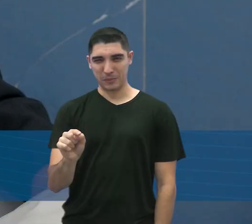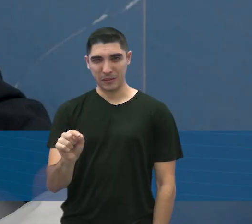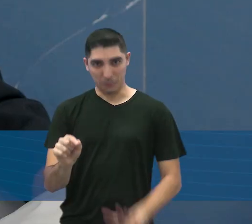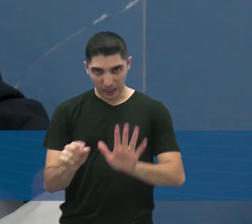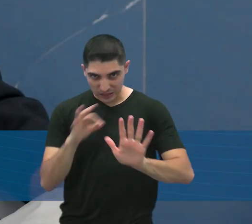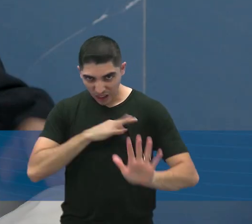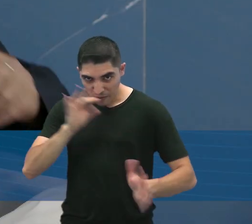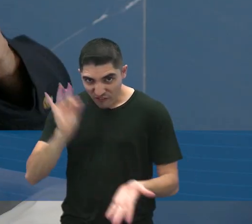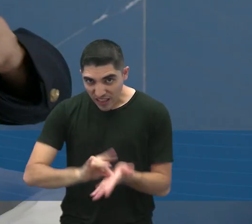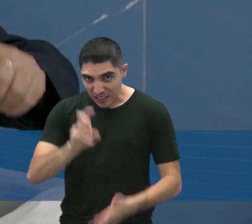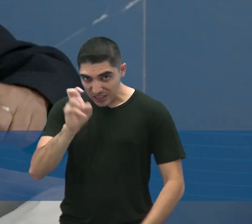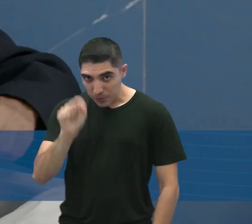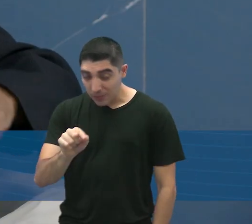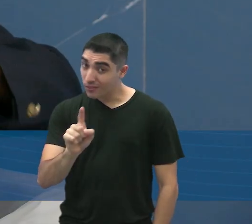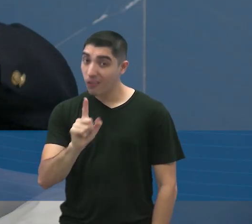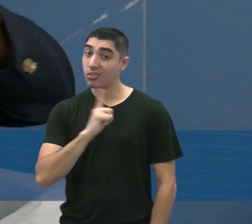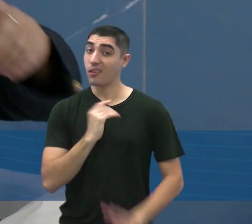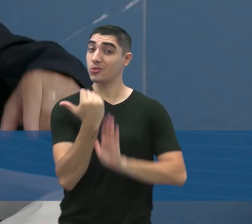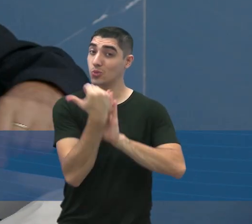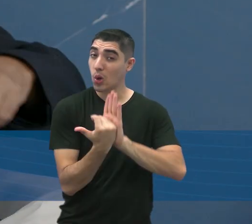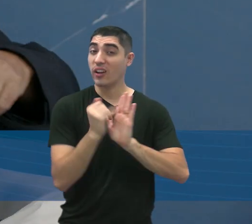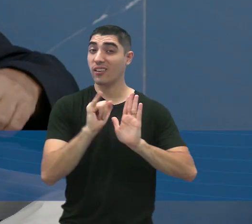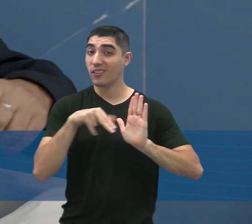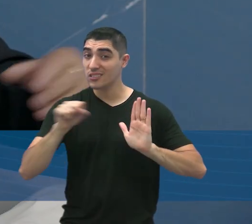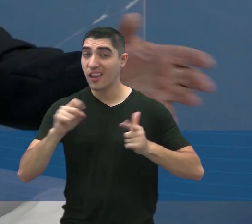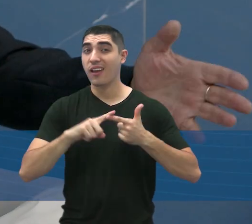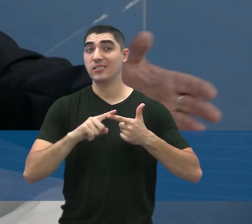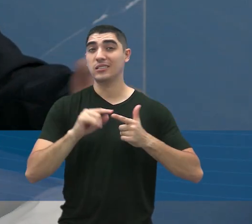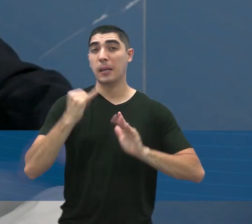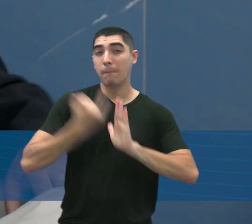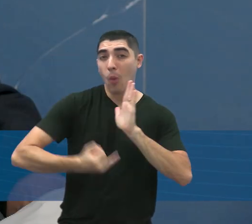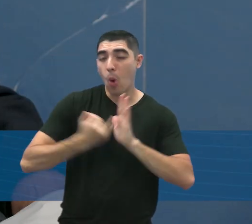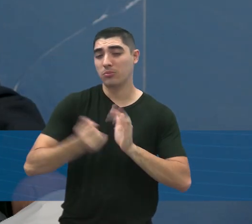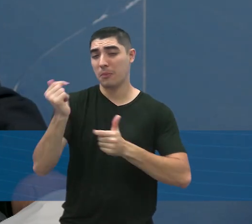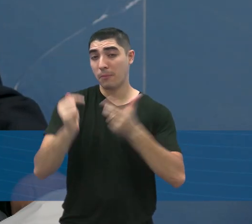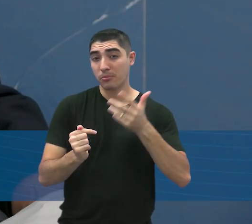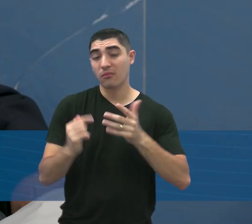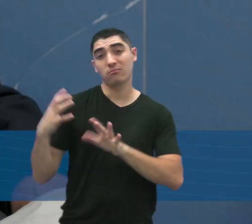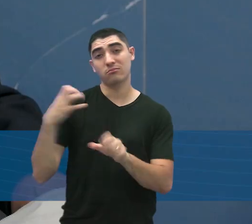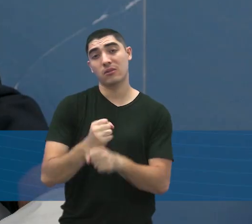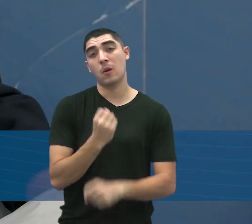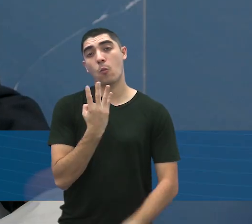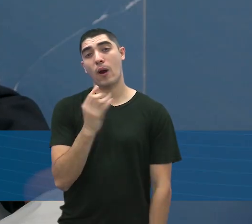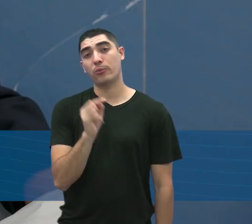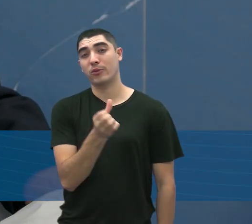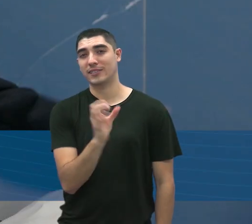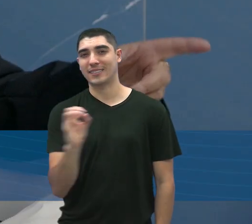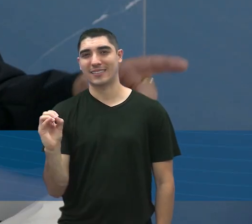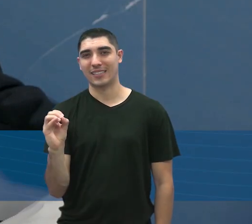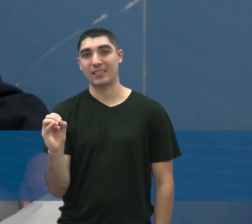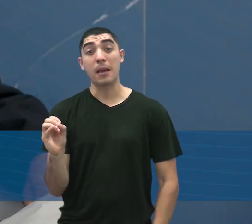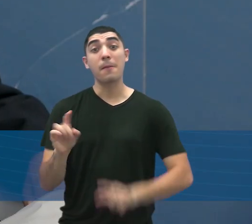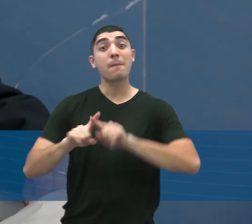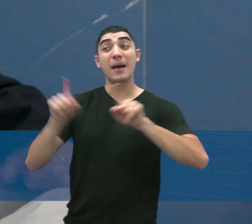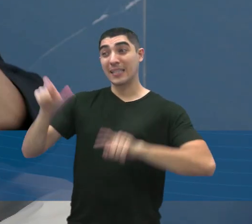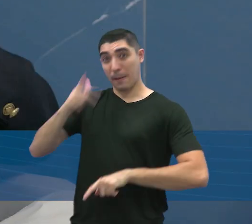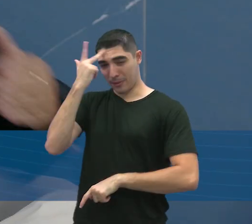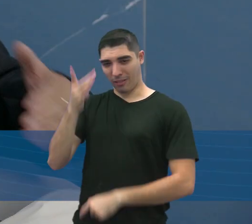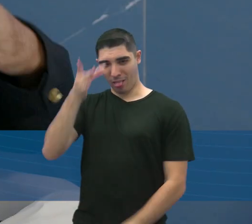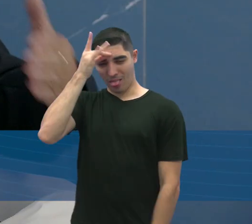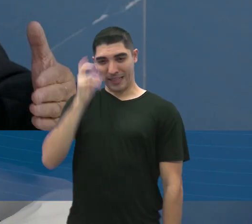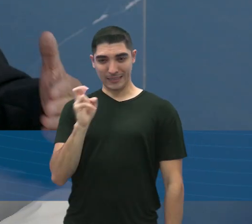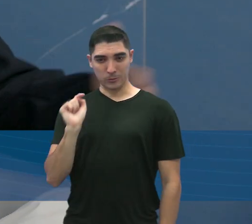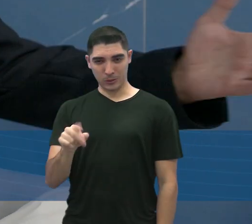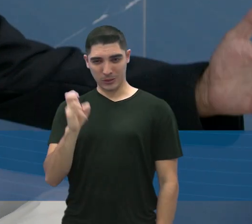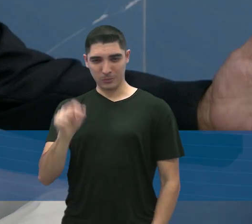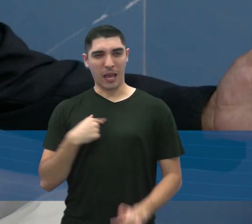não ganha 5 mil reais. Descontando INSS, imposto de renda, ele vai ganhar 4.600, mas ele botou na cabeça que é 5 mil. Aí ele vai